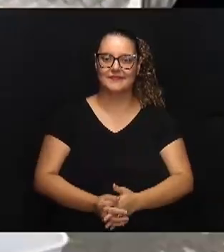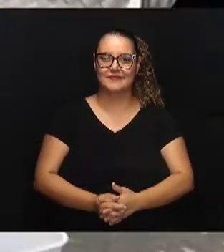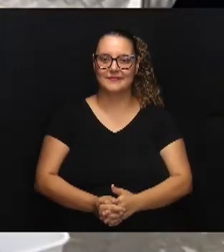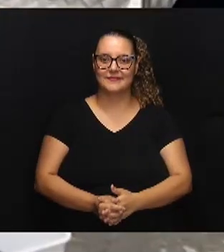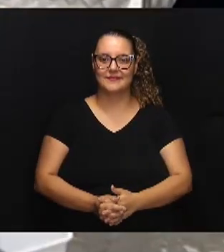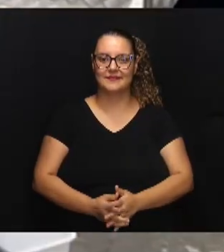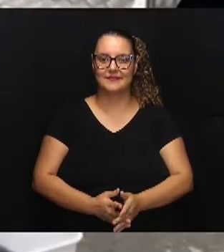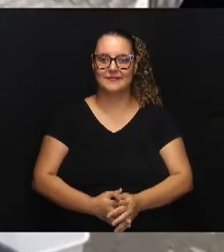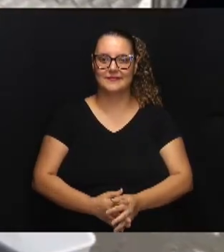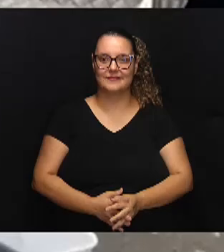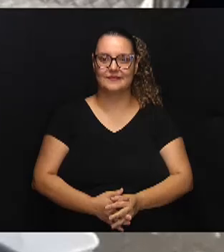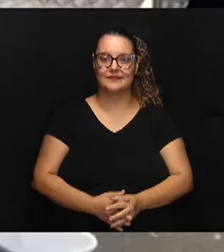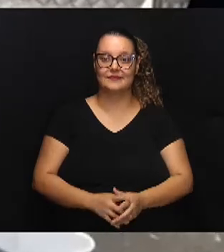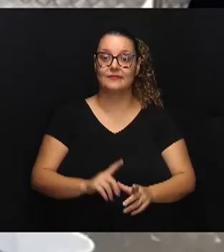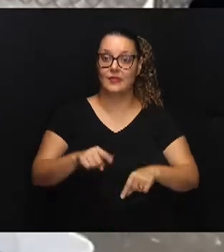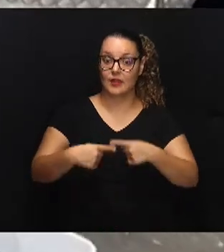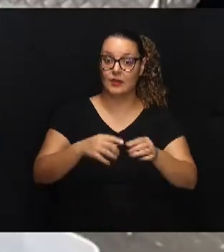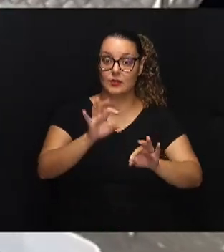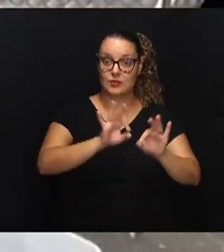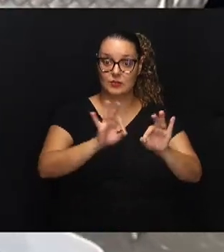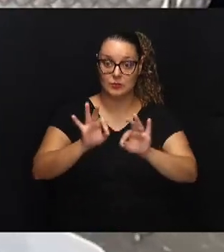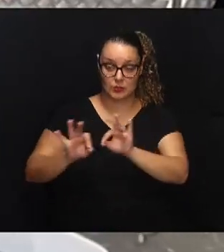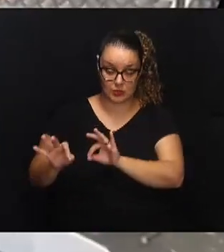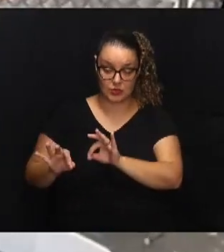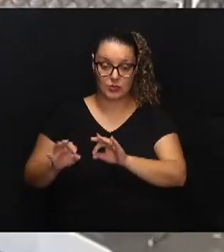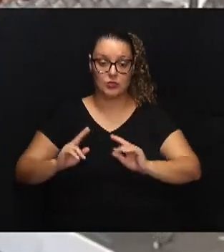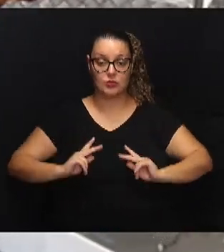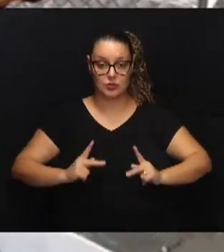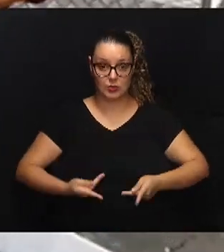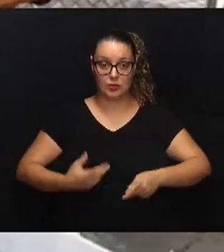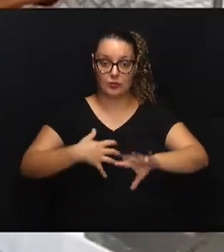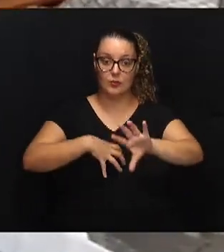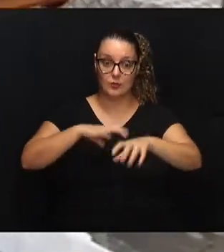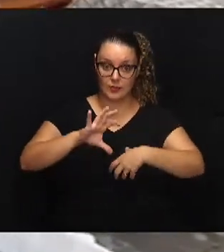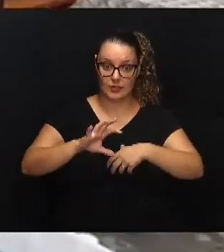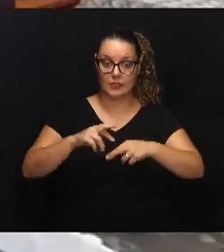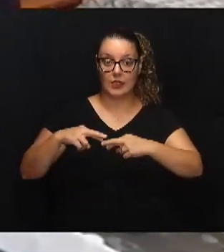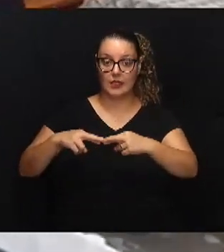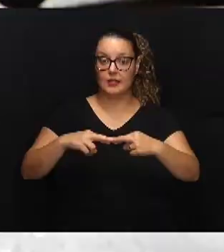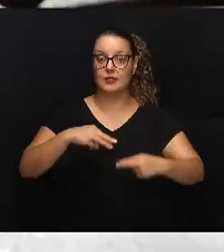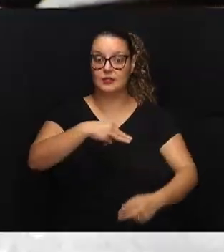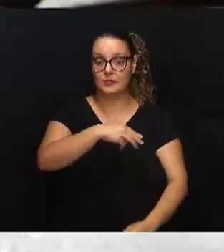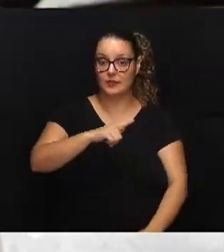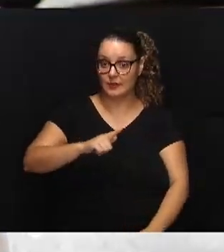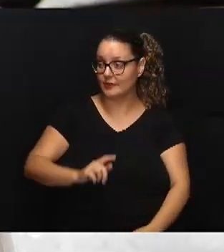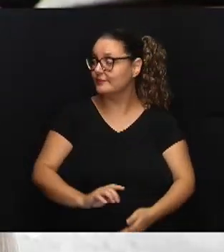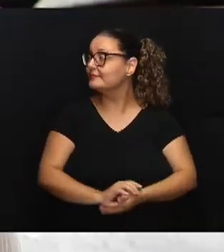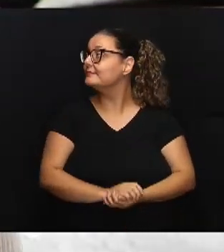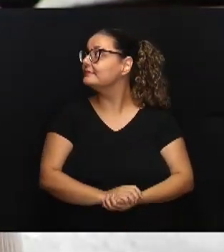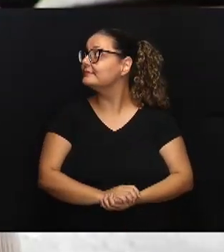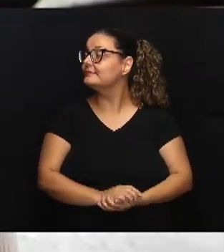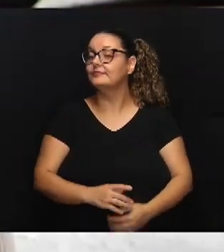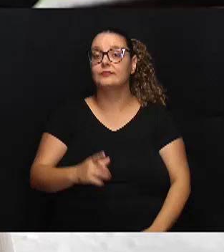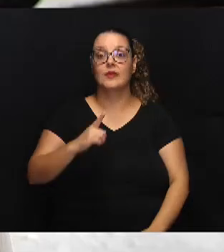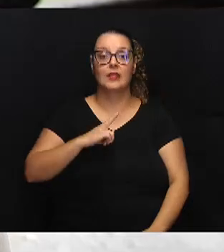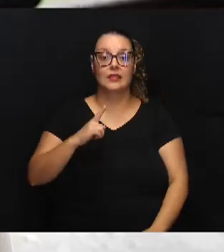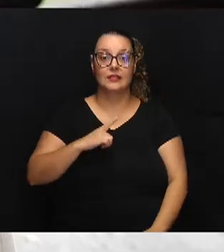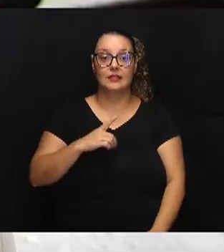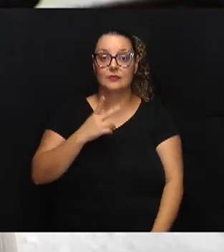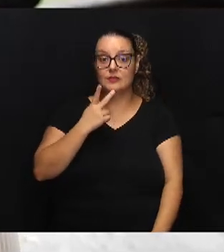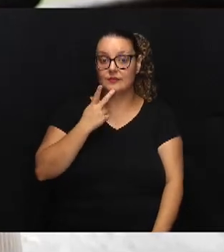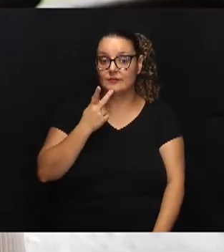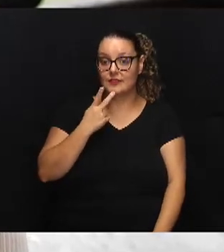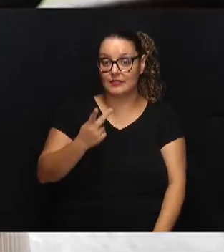nossa. Há outros projetos de humanização da rede Mário Gatti. Olha só. Nós temos um que nós